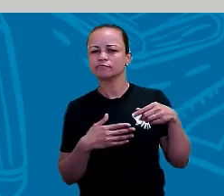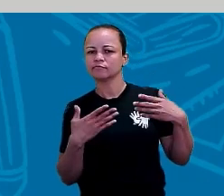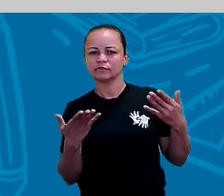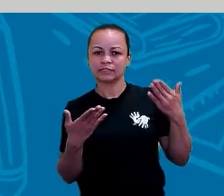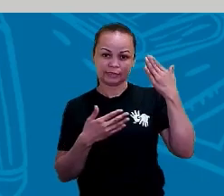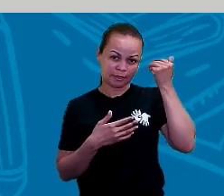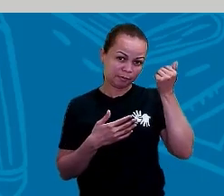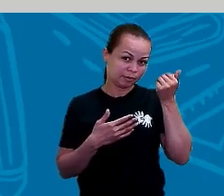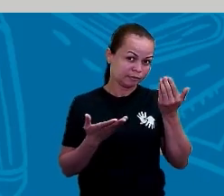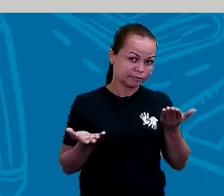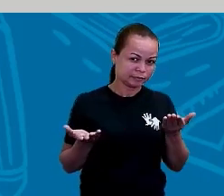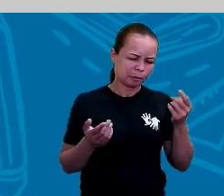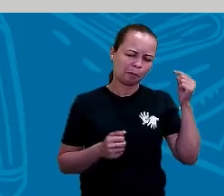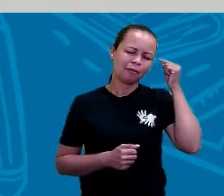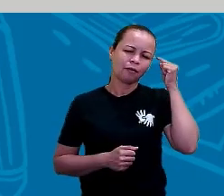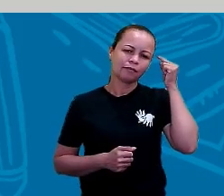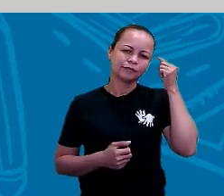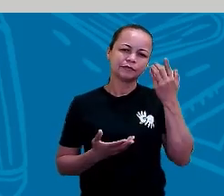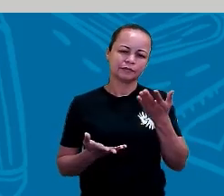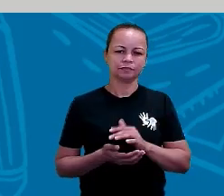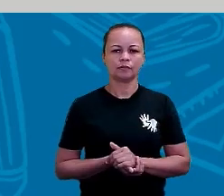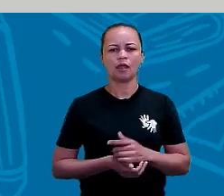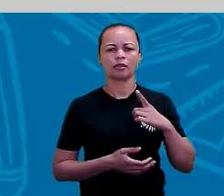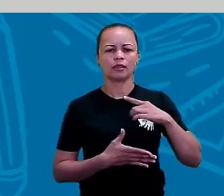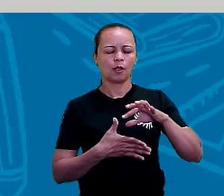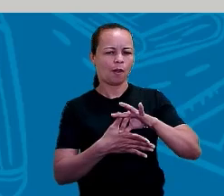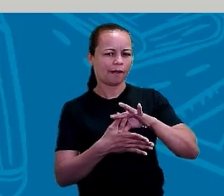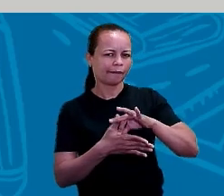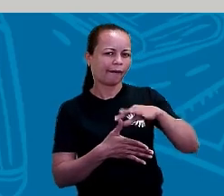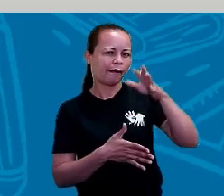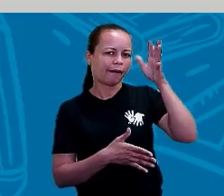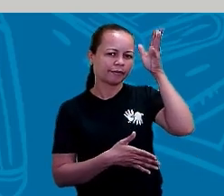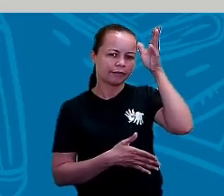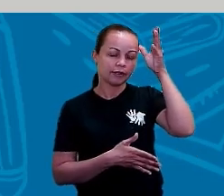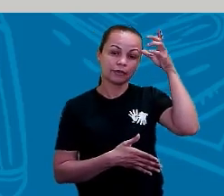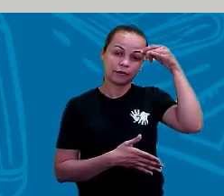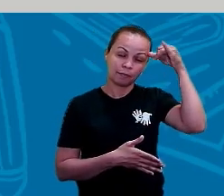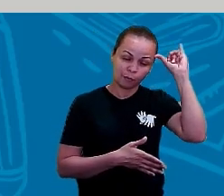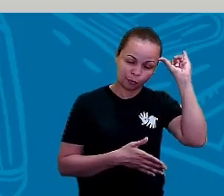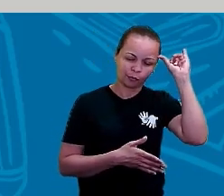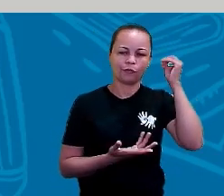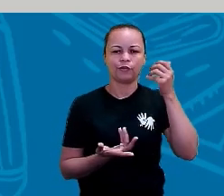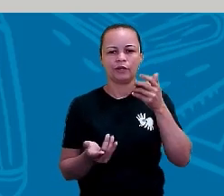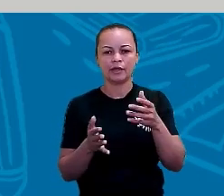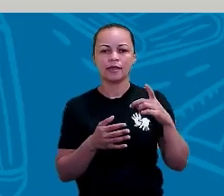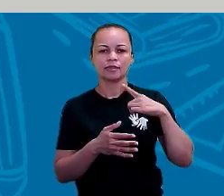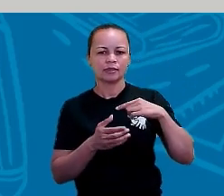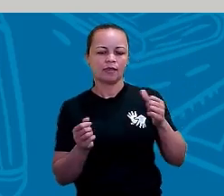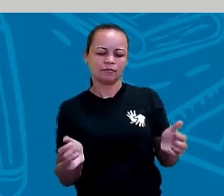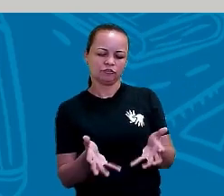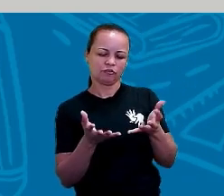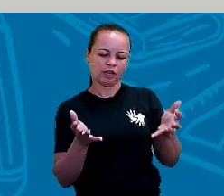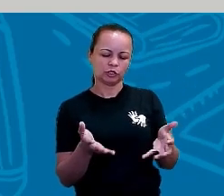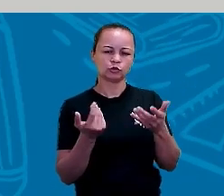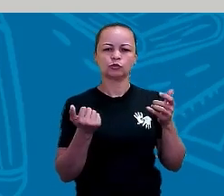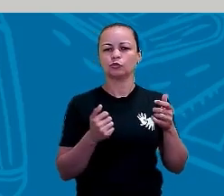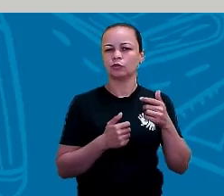seriam? Pensem aí. Eu tenho a carne bovina, não é verdade? As verduras,